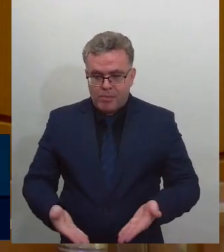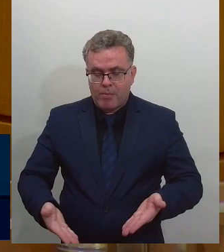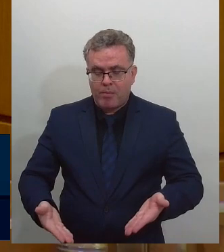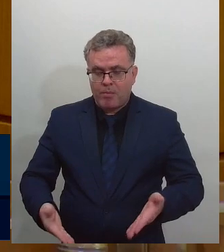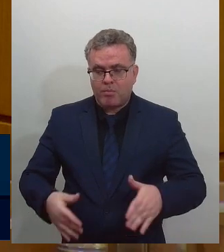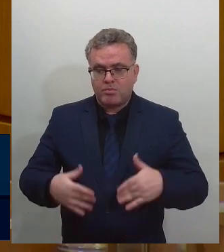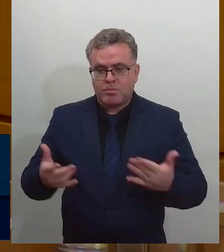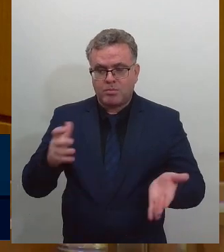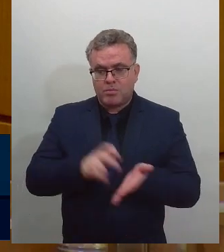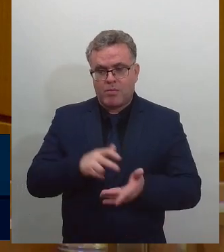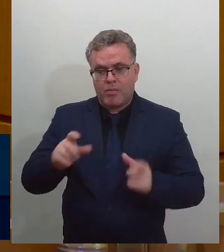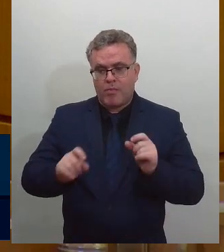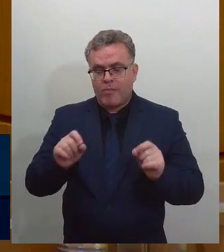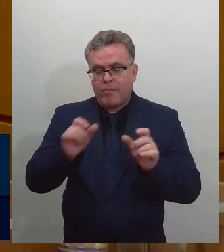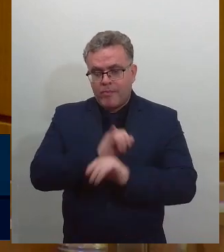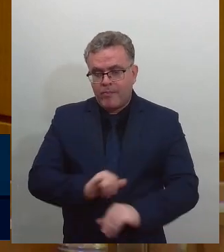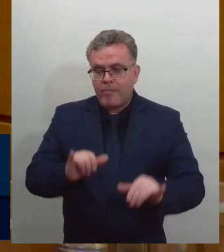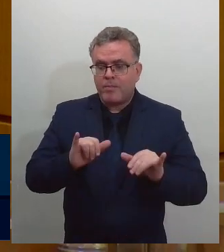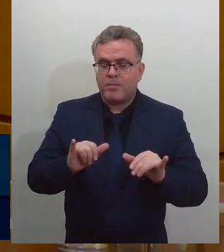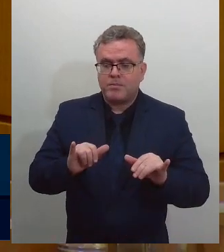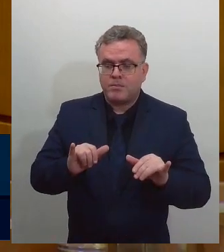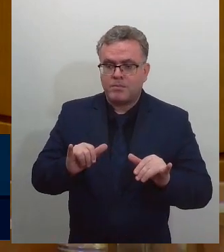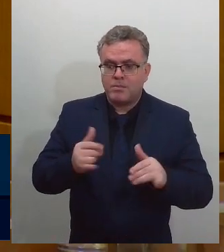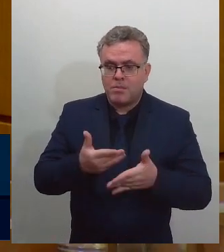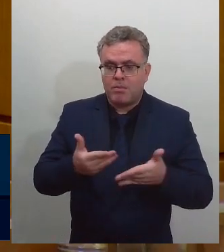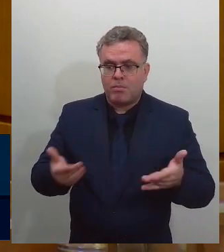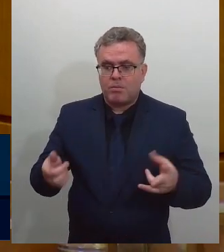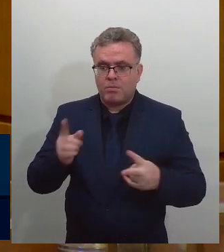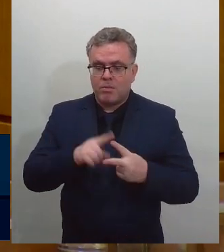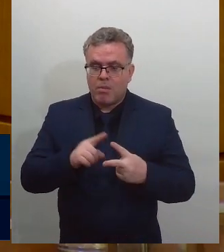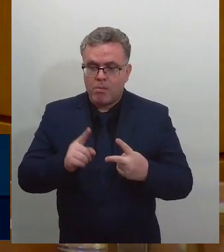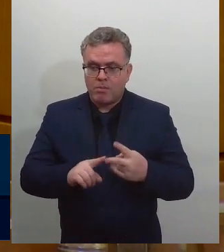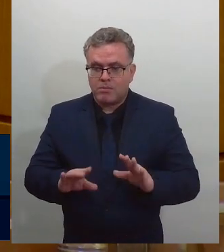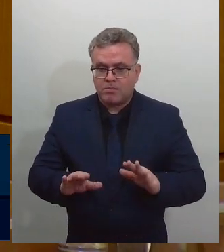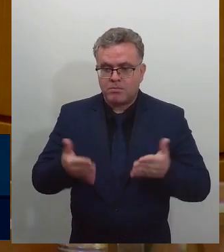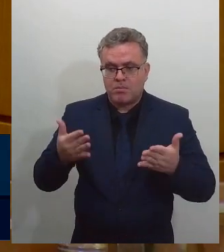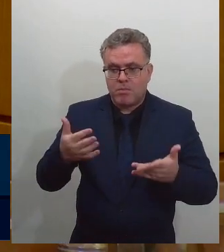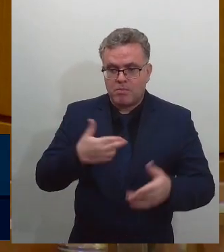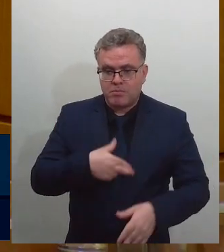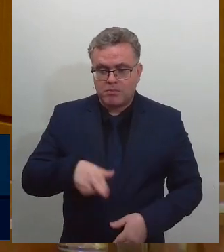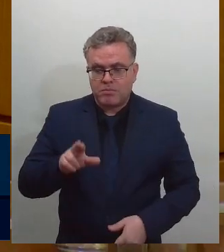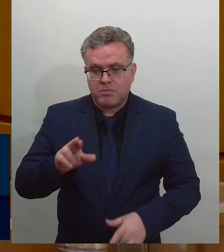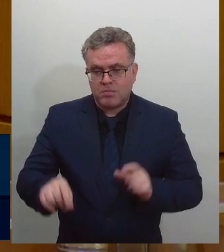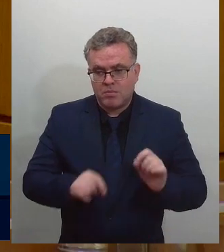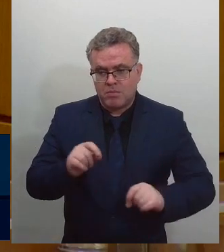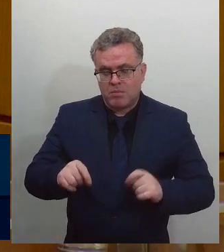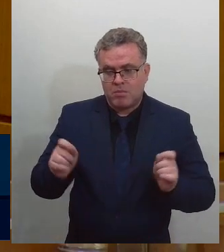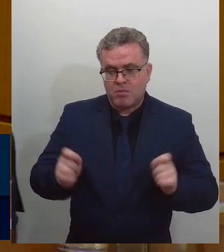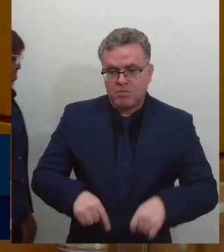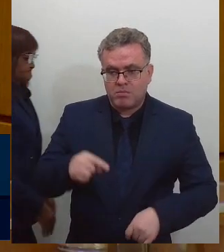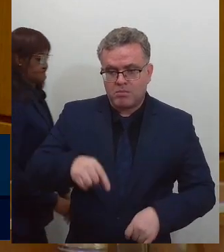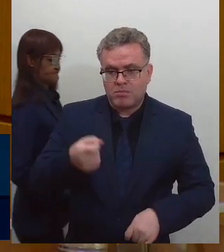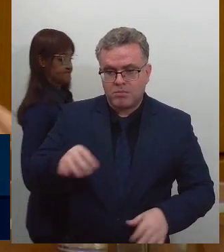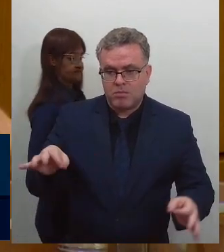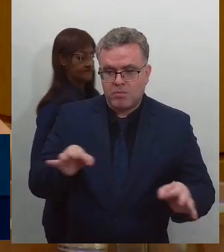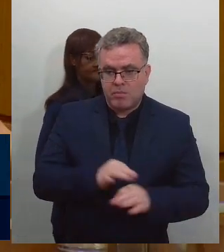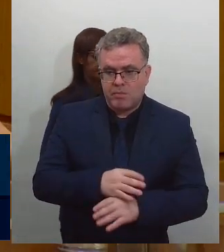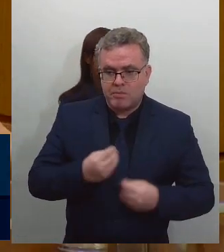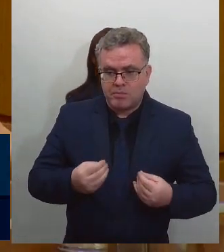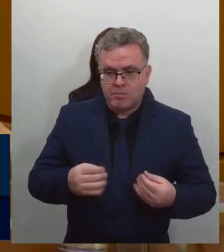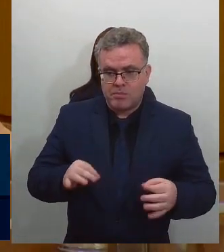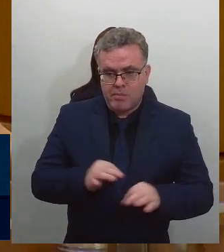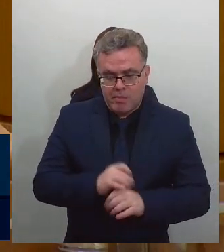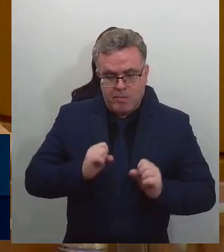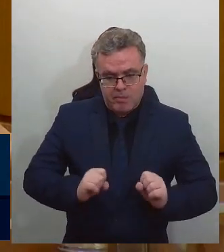registro de duas grandes festas religiosas aqui do nosso estado, que ocorreram, né, na